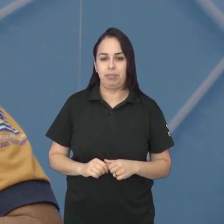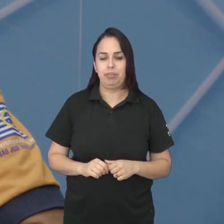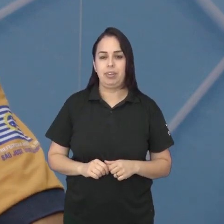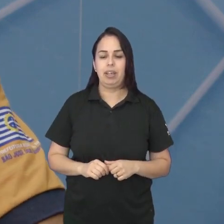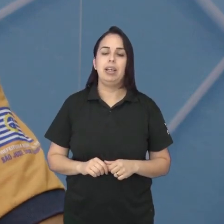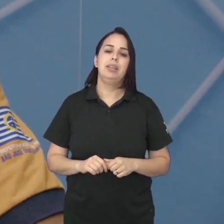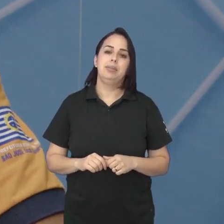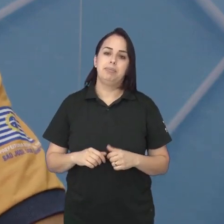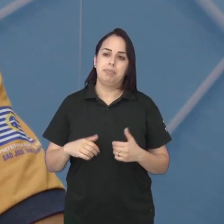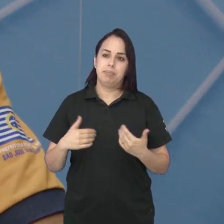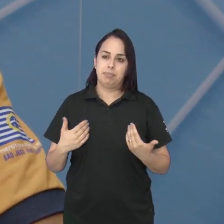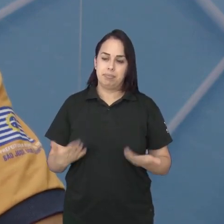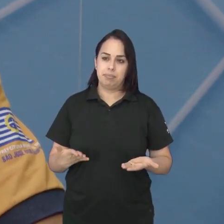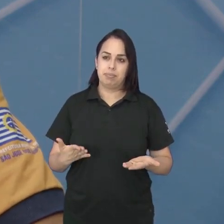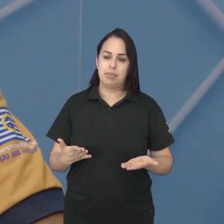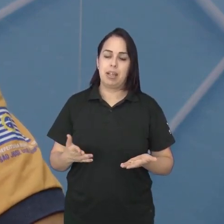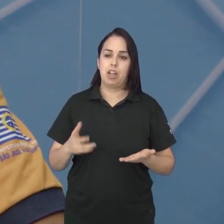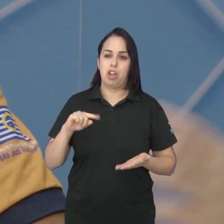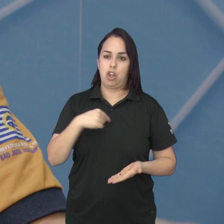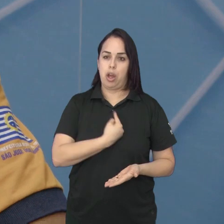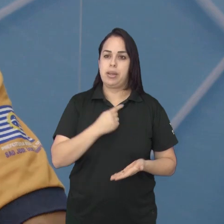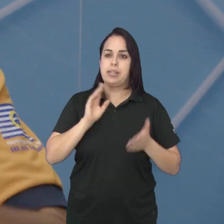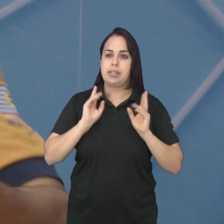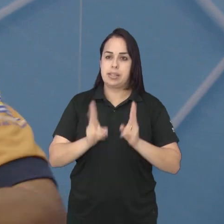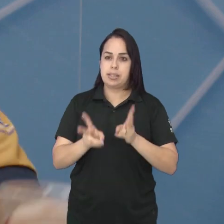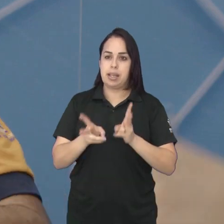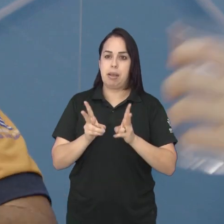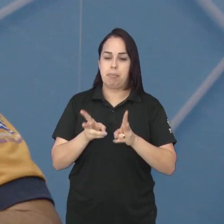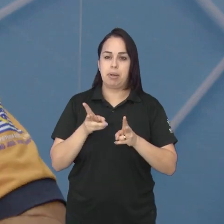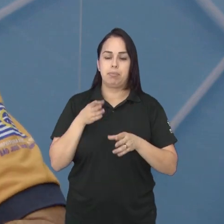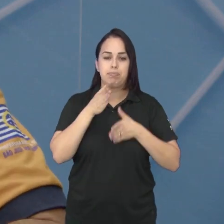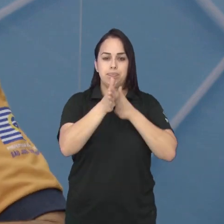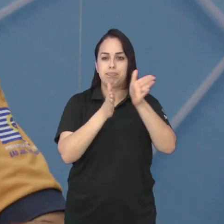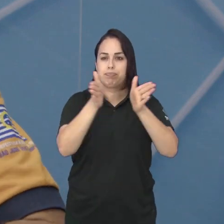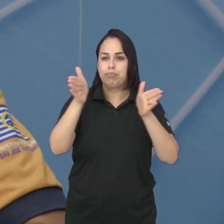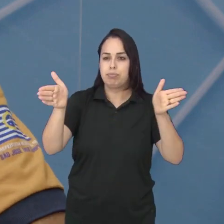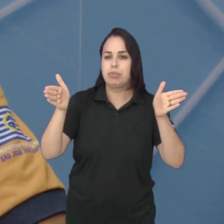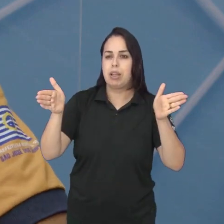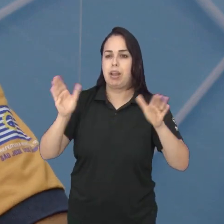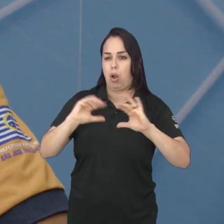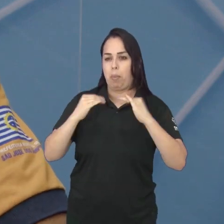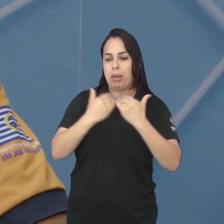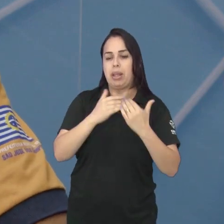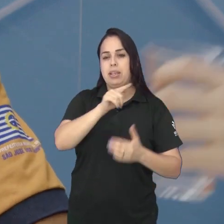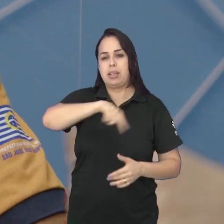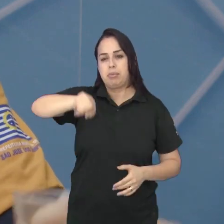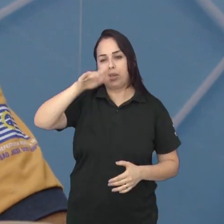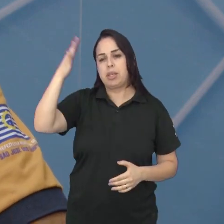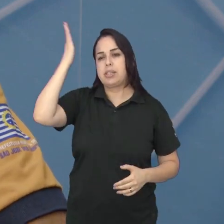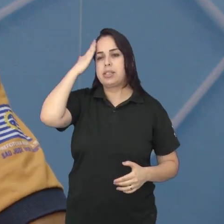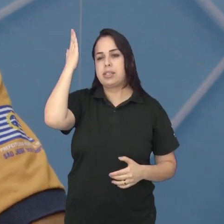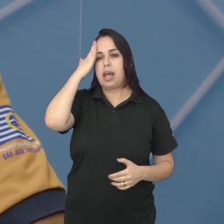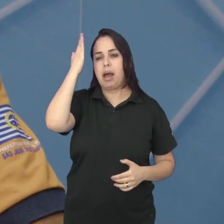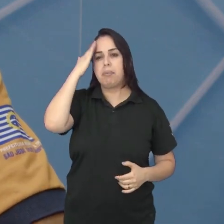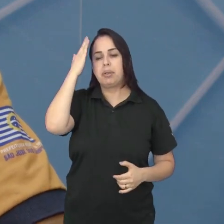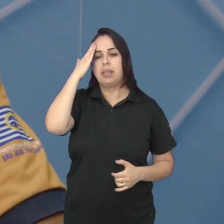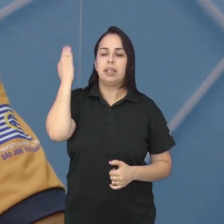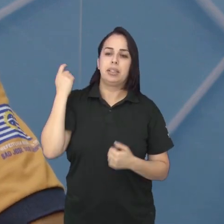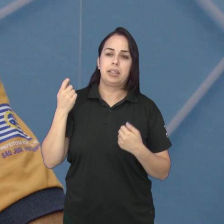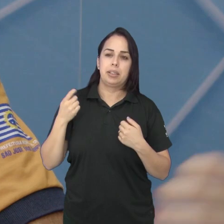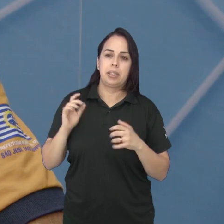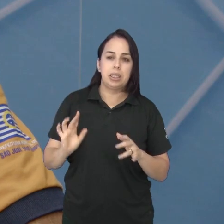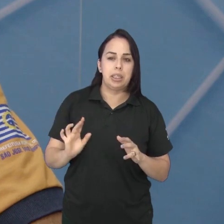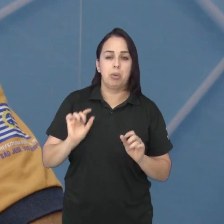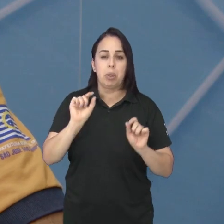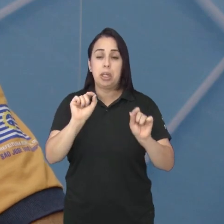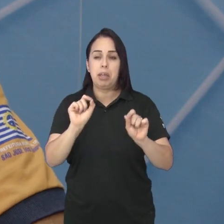aí, a Defesa Civil, como já está sempre, né, nas comunidades, as pessoas já sabendo, né, dessas questões,